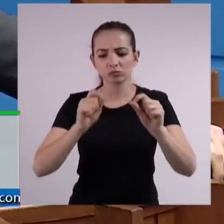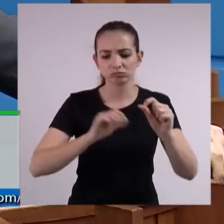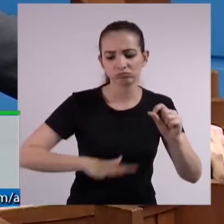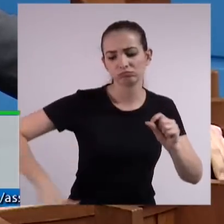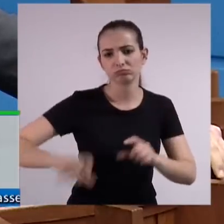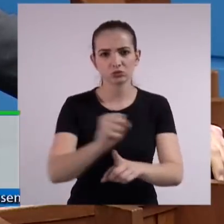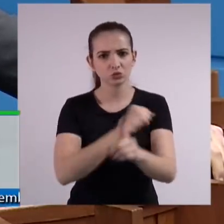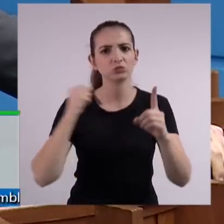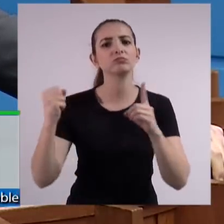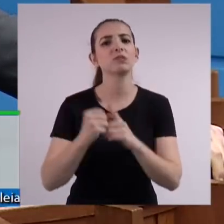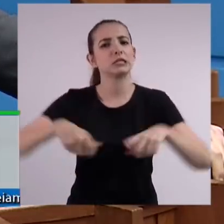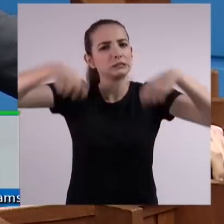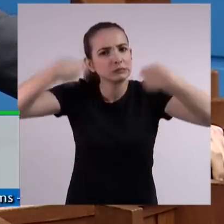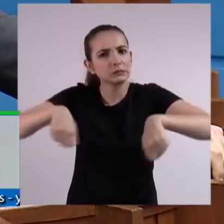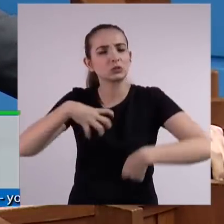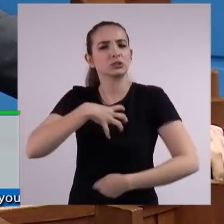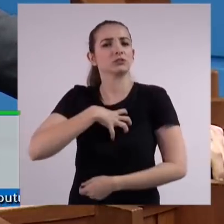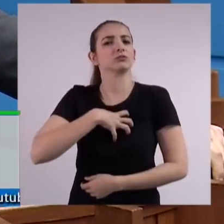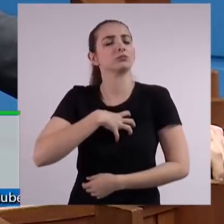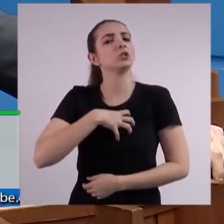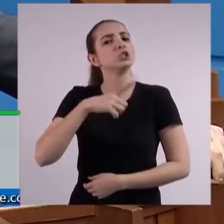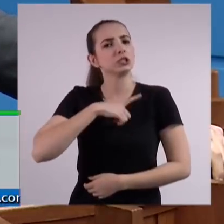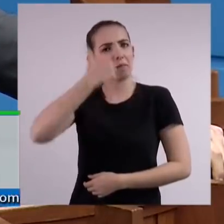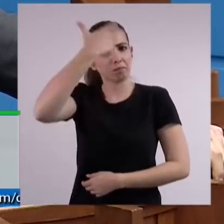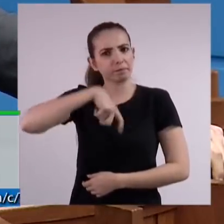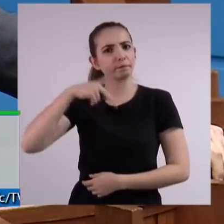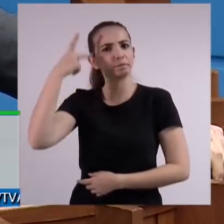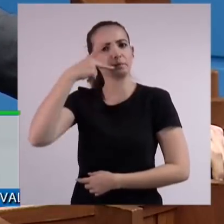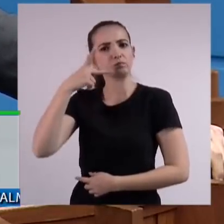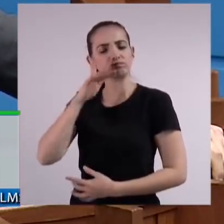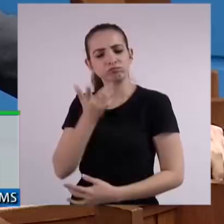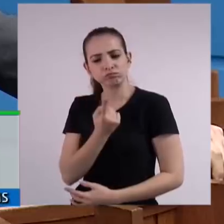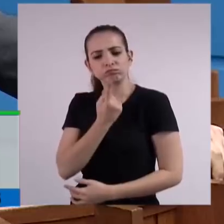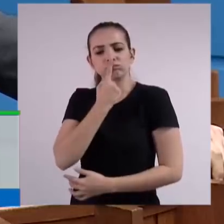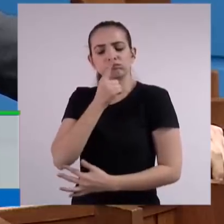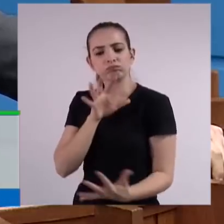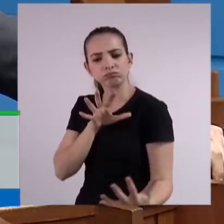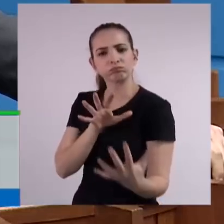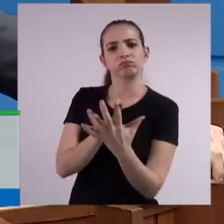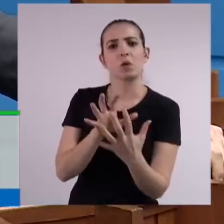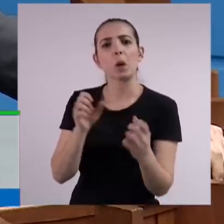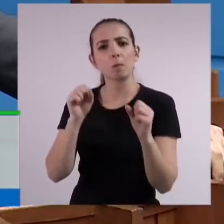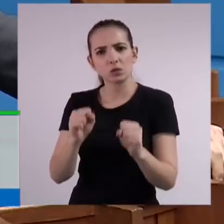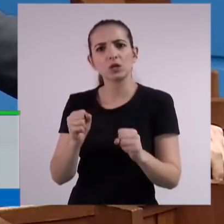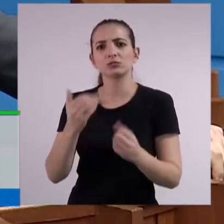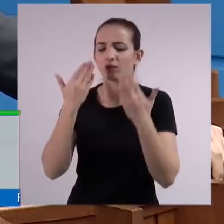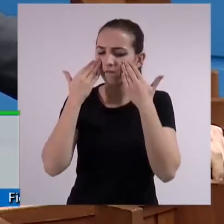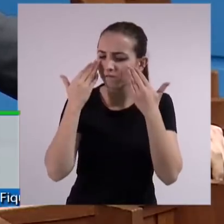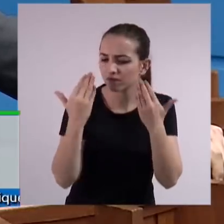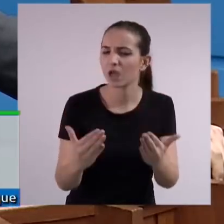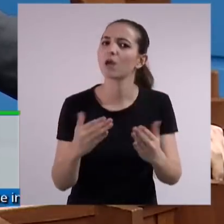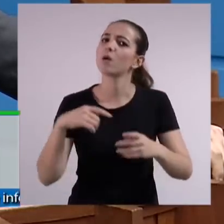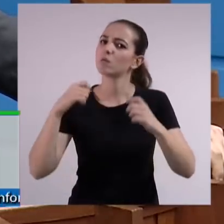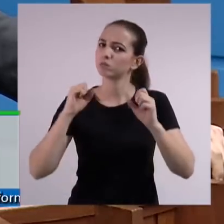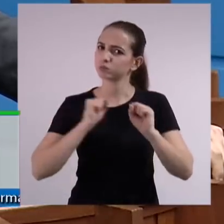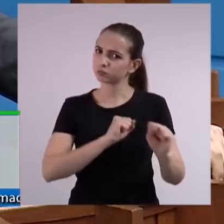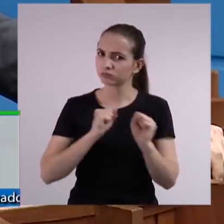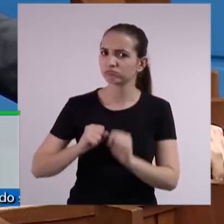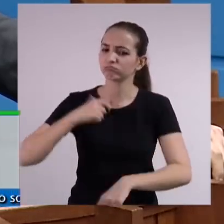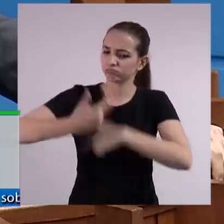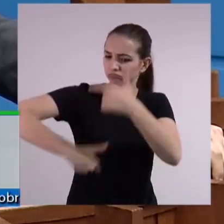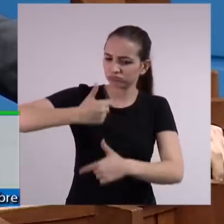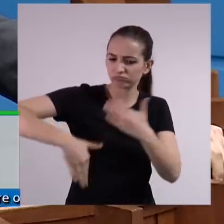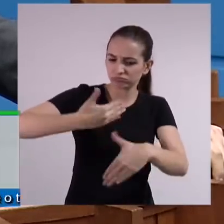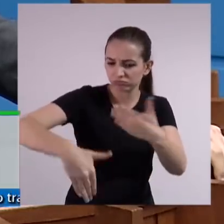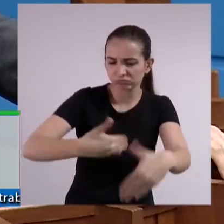da sociedade, de ter o político presente, que pudesse ouvi-la, que pudesse agir de